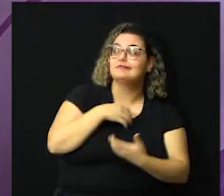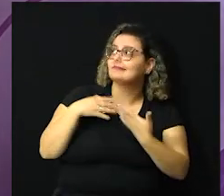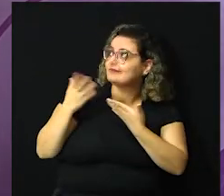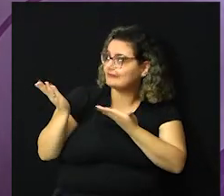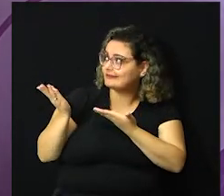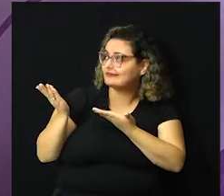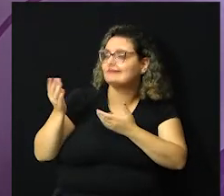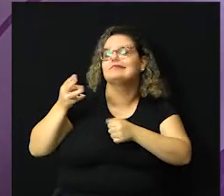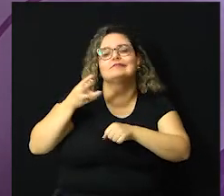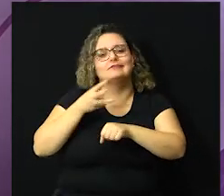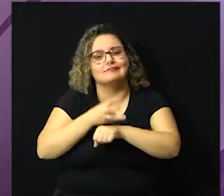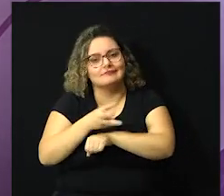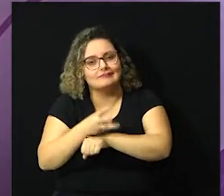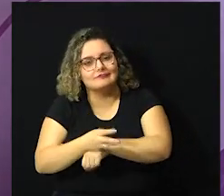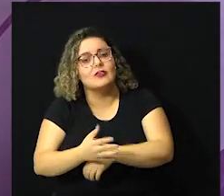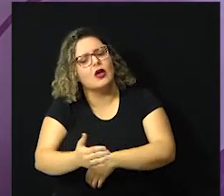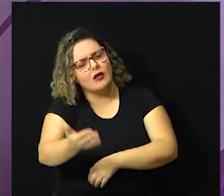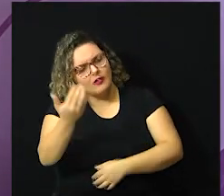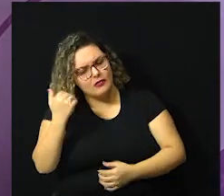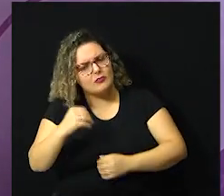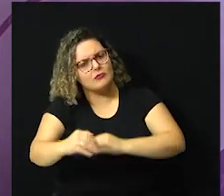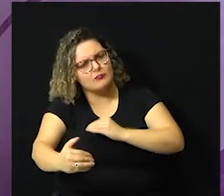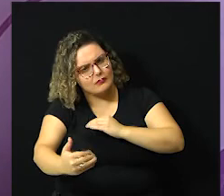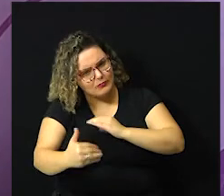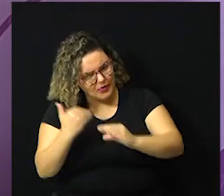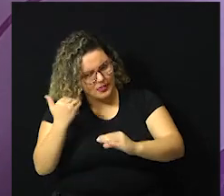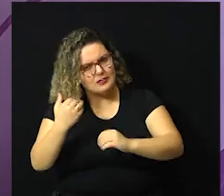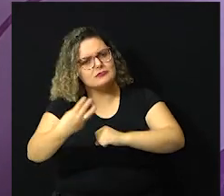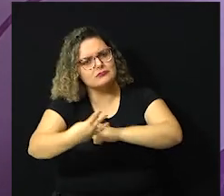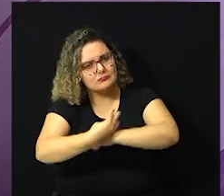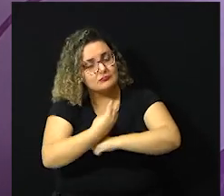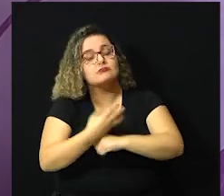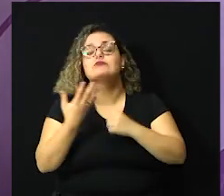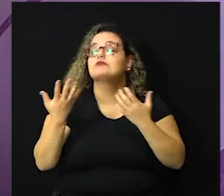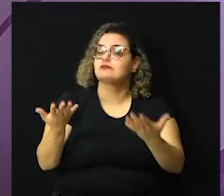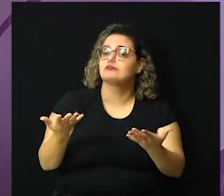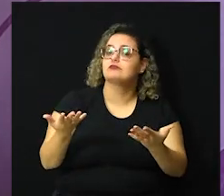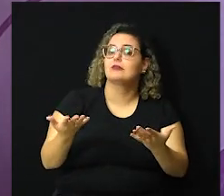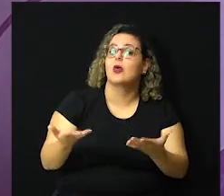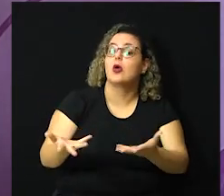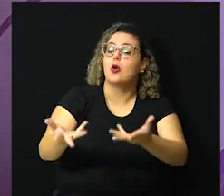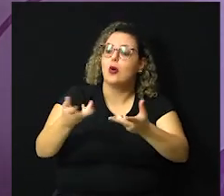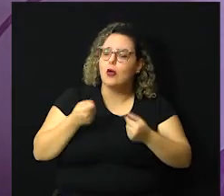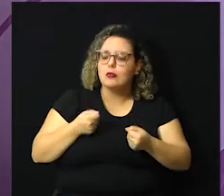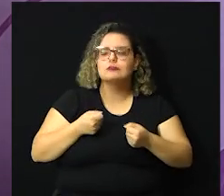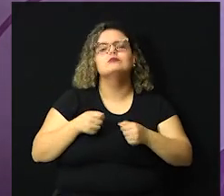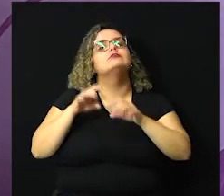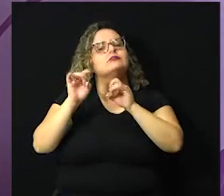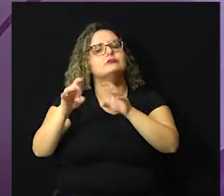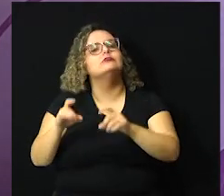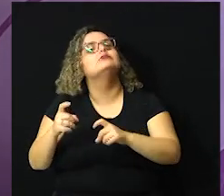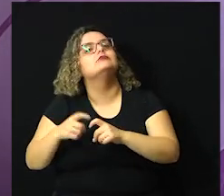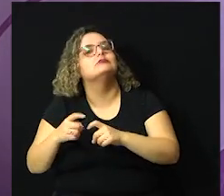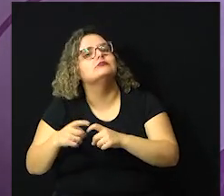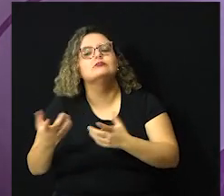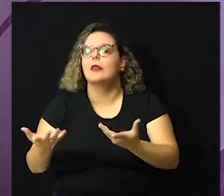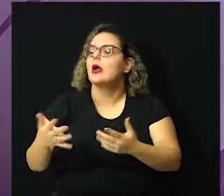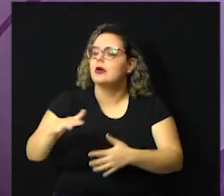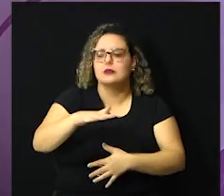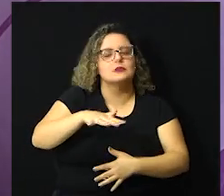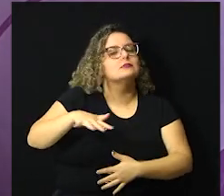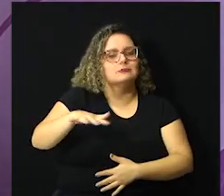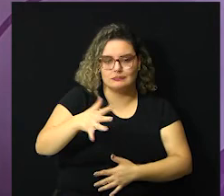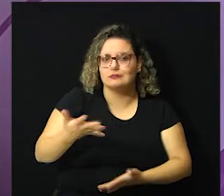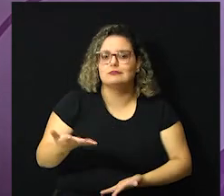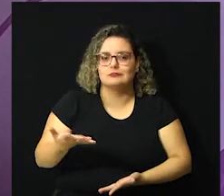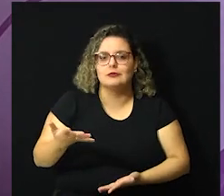vídeo agora? É o nosso WhatsApp. Manda sua sugestão que a gente faz igual hoje, convida um especialista para vir até aqui por meio